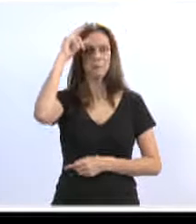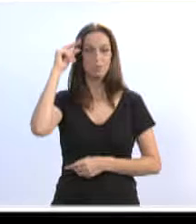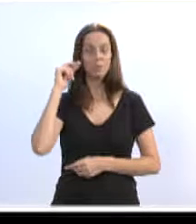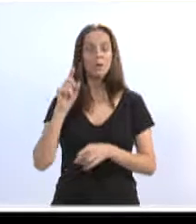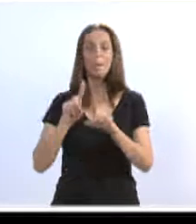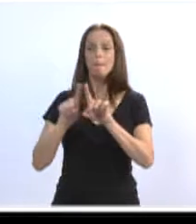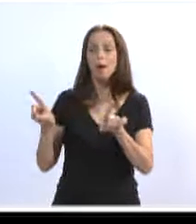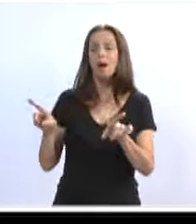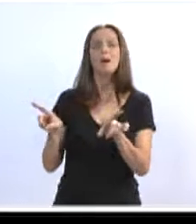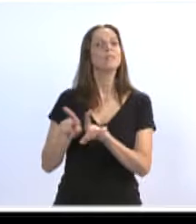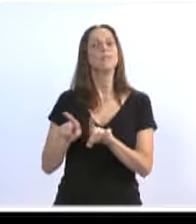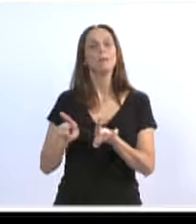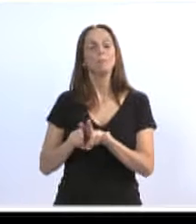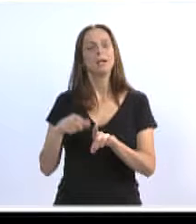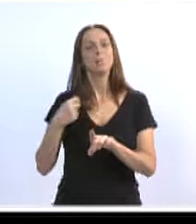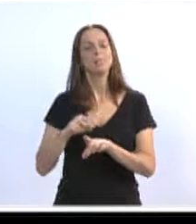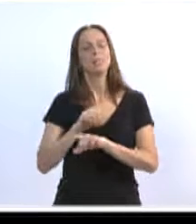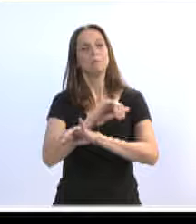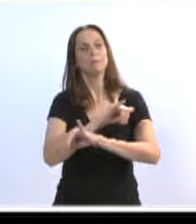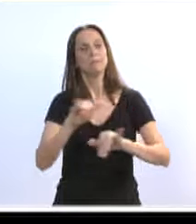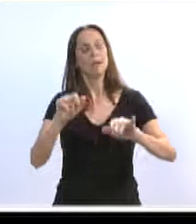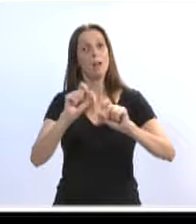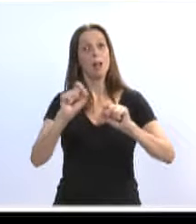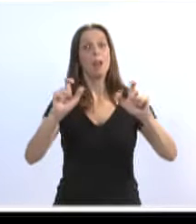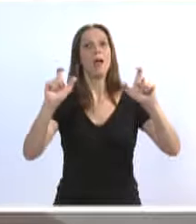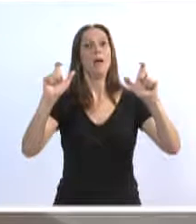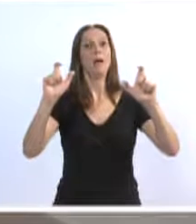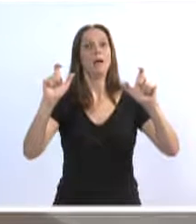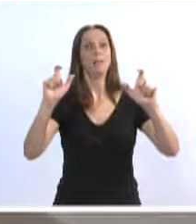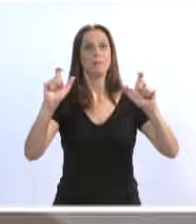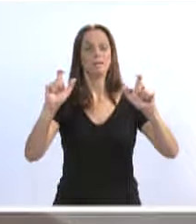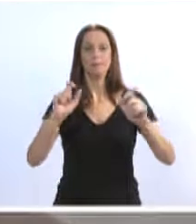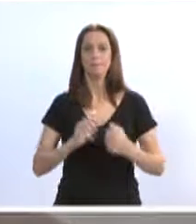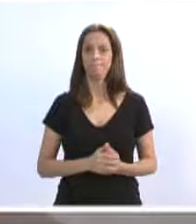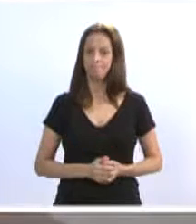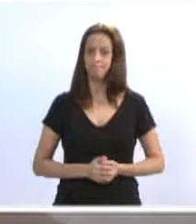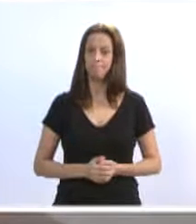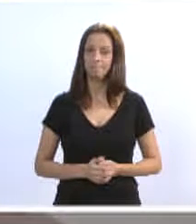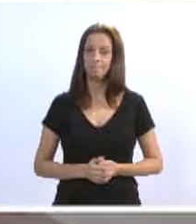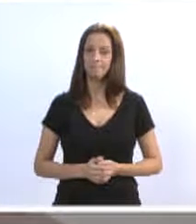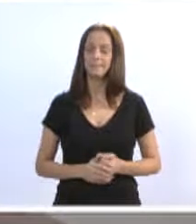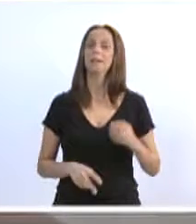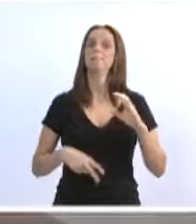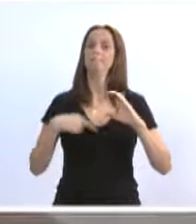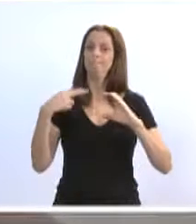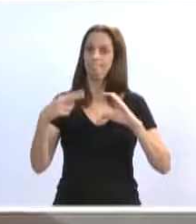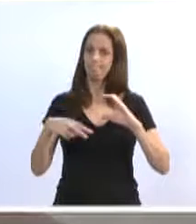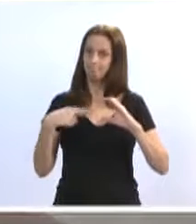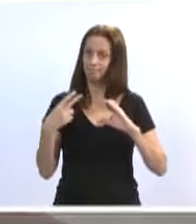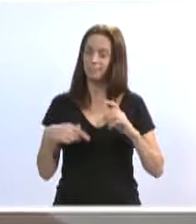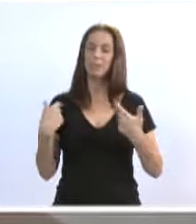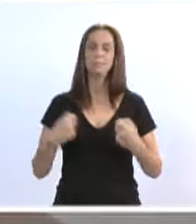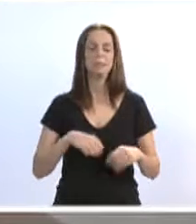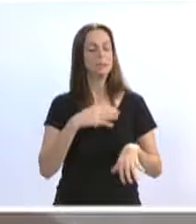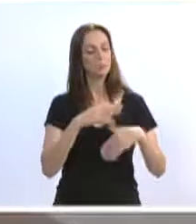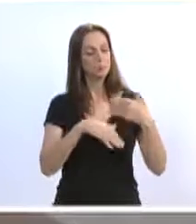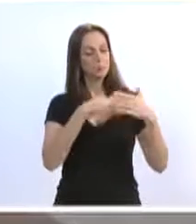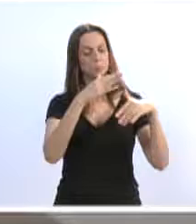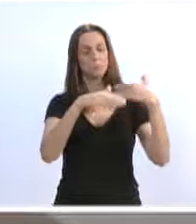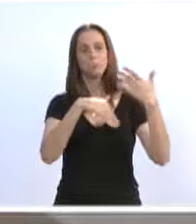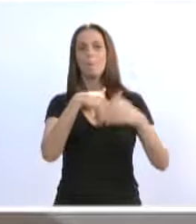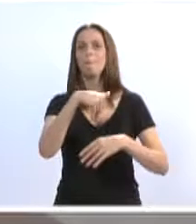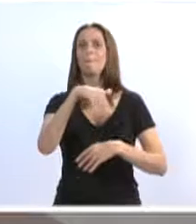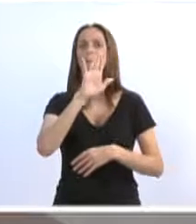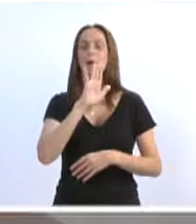mas devemos também alertar que o nosso poder legislativo deve avançar cada vez mais